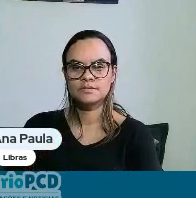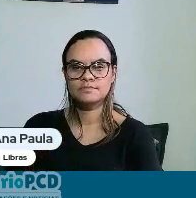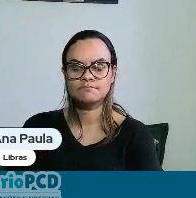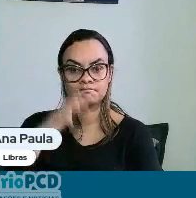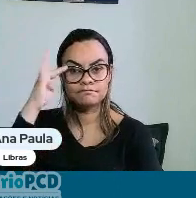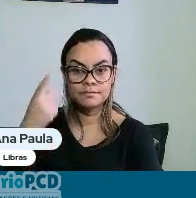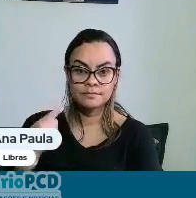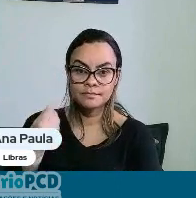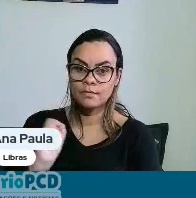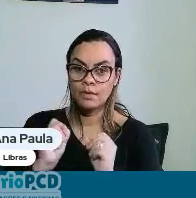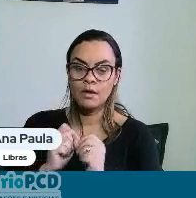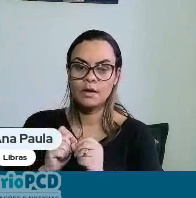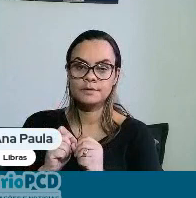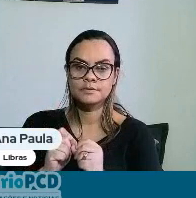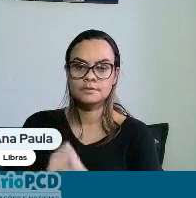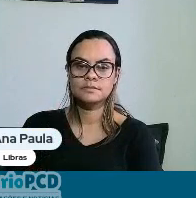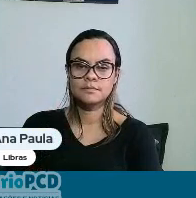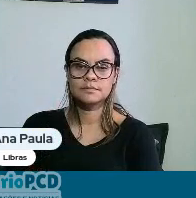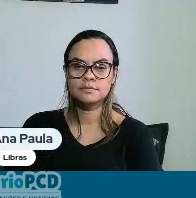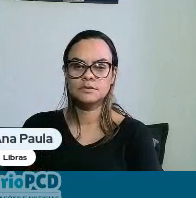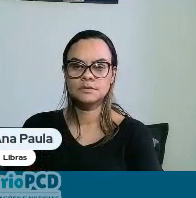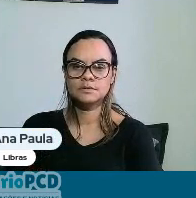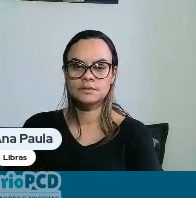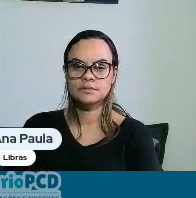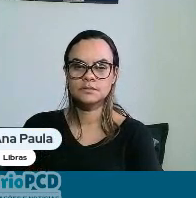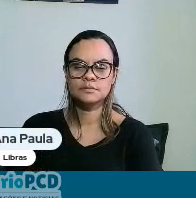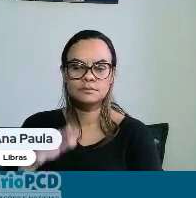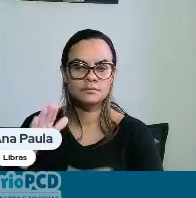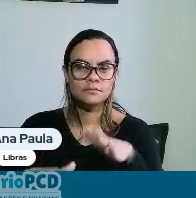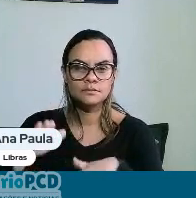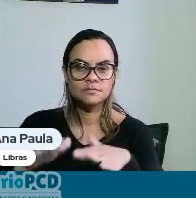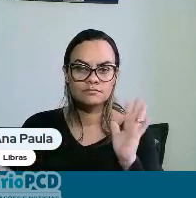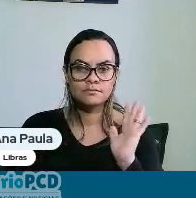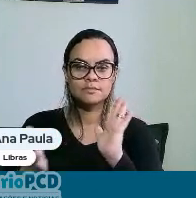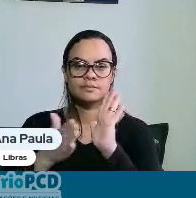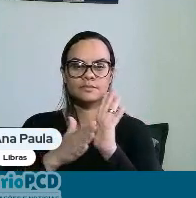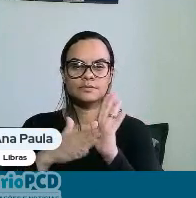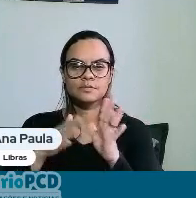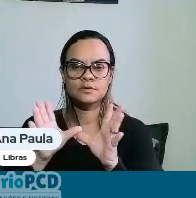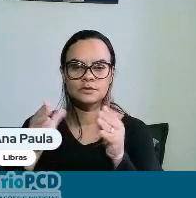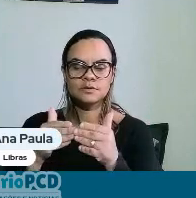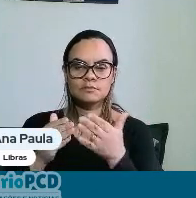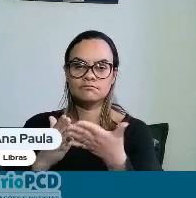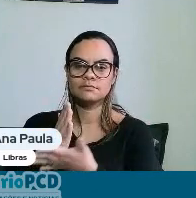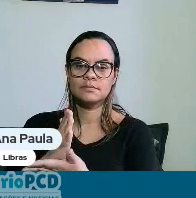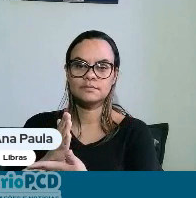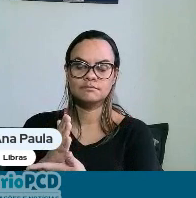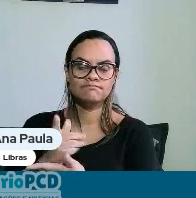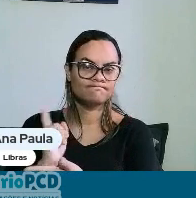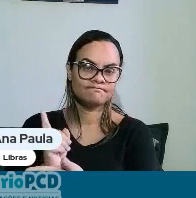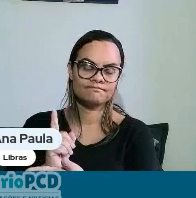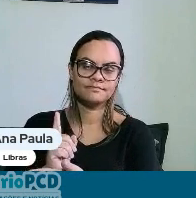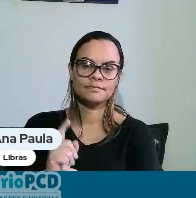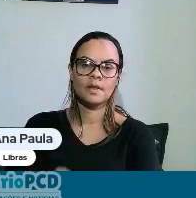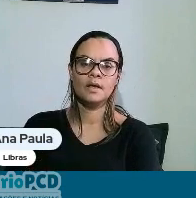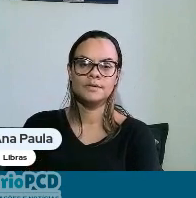não é só para definir leis, porque as leis eles vão ter que propor ao Congresso que vai aprovar. Vai ser para ter